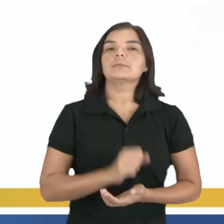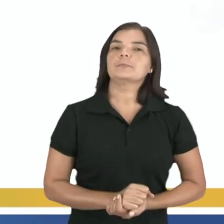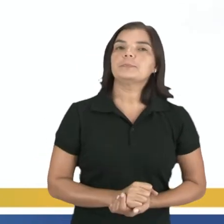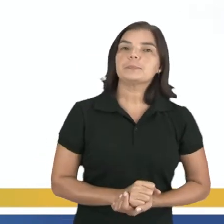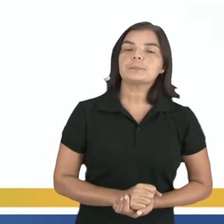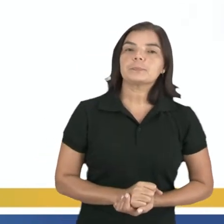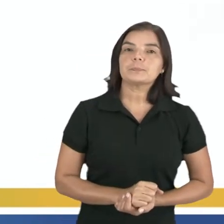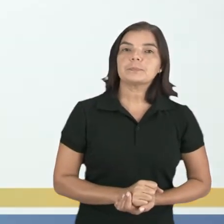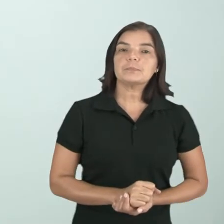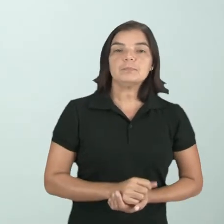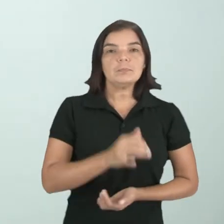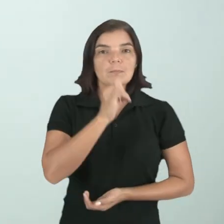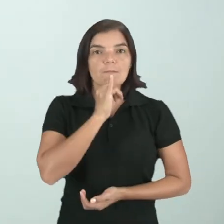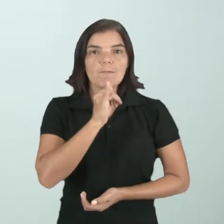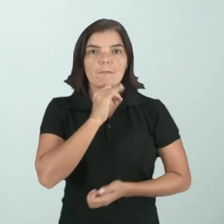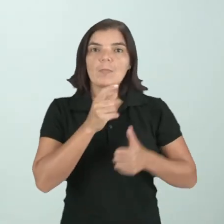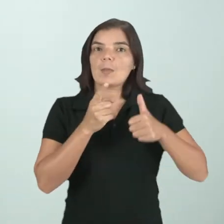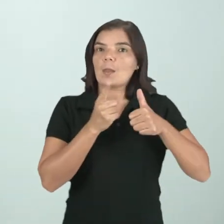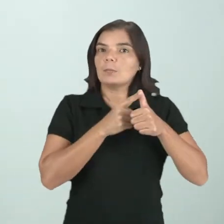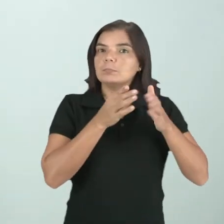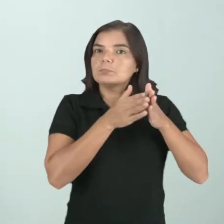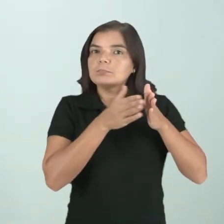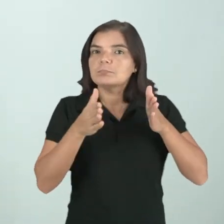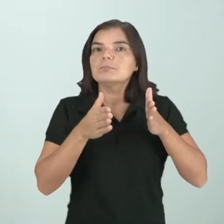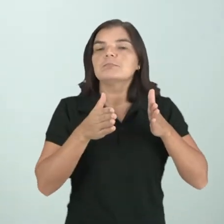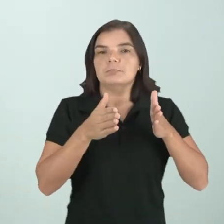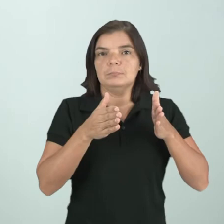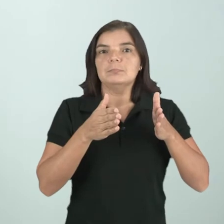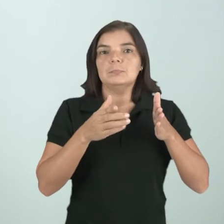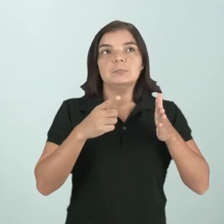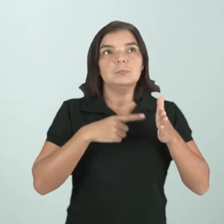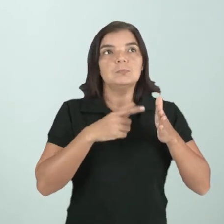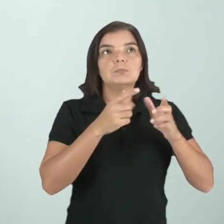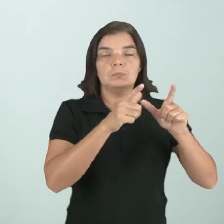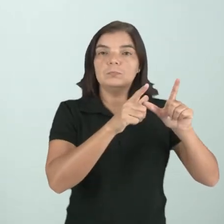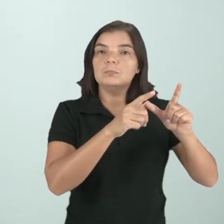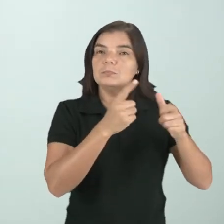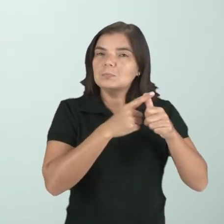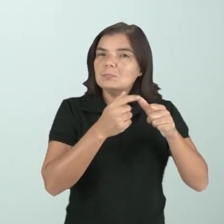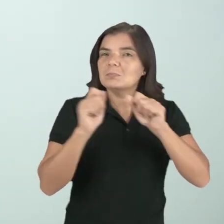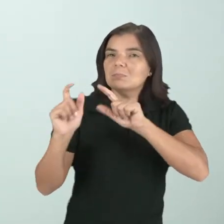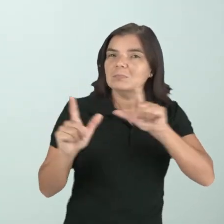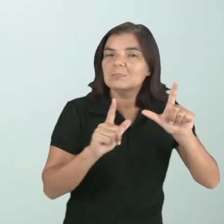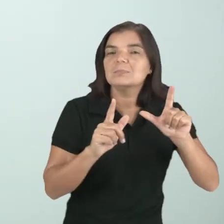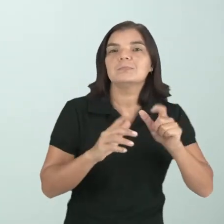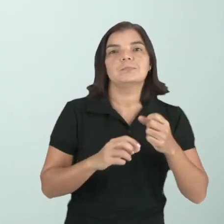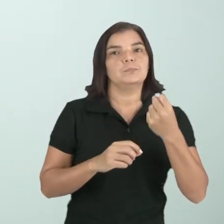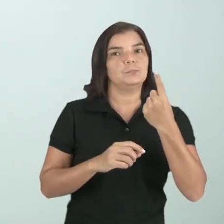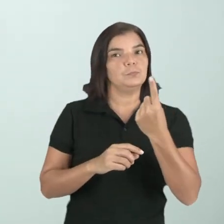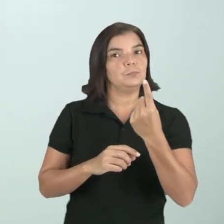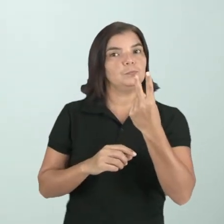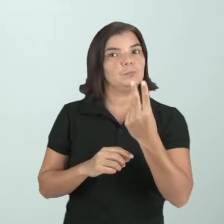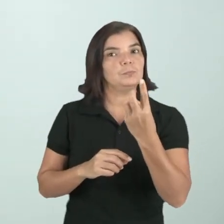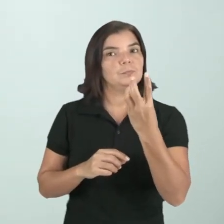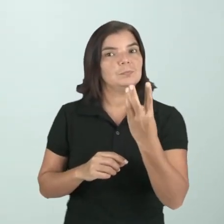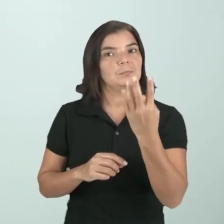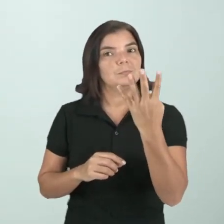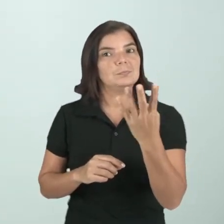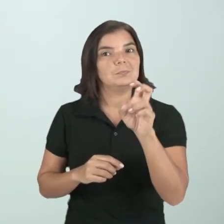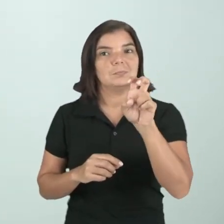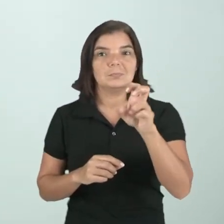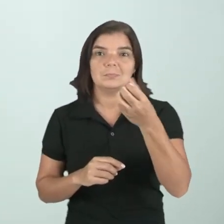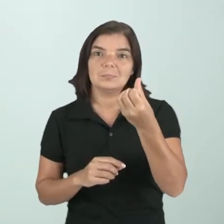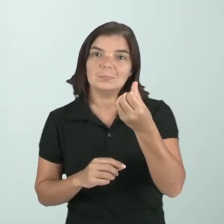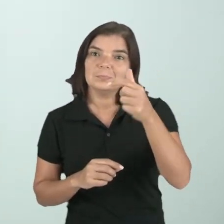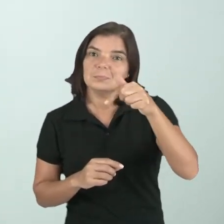né? Por exemplo, na primeira sequência, que a gente viu lá no primeiro slide, eu falei 1, 2, 3, 4, 5, 6,